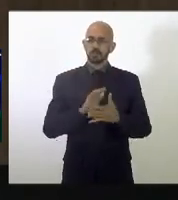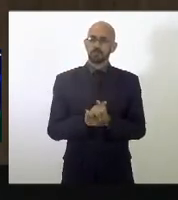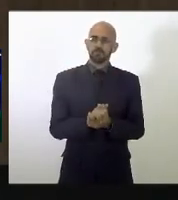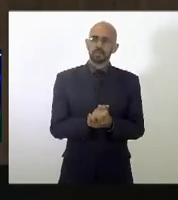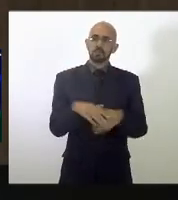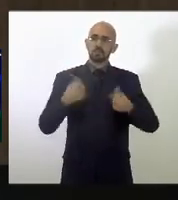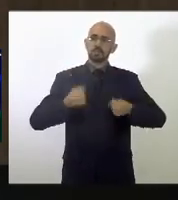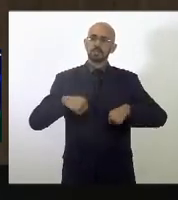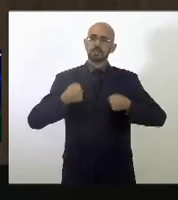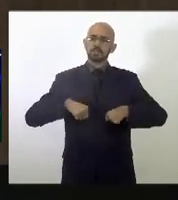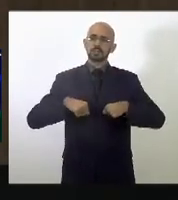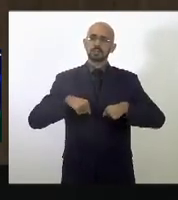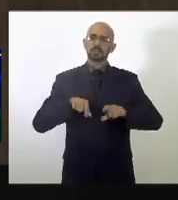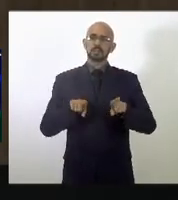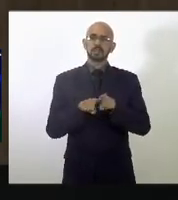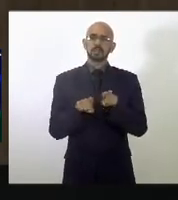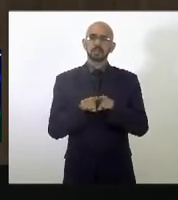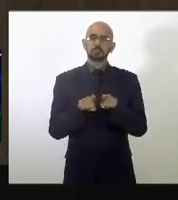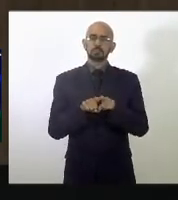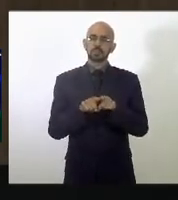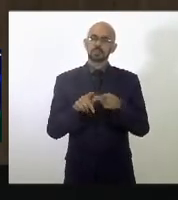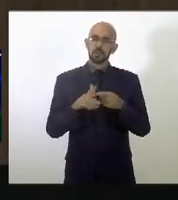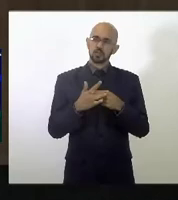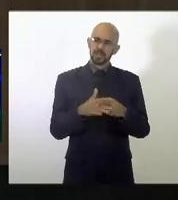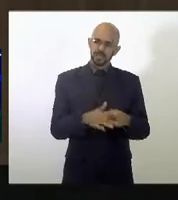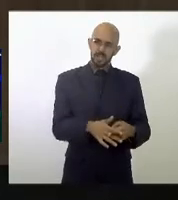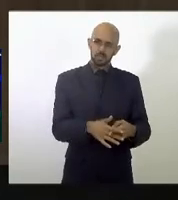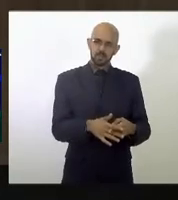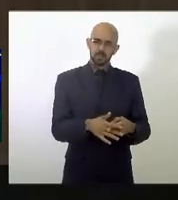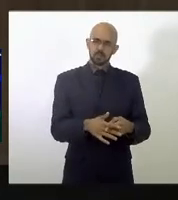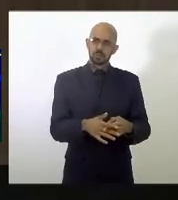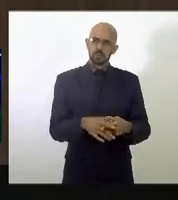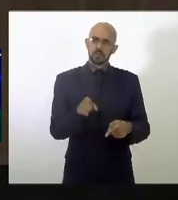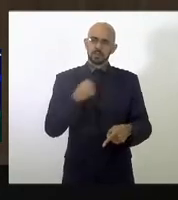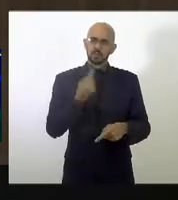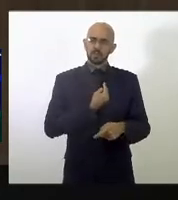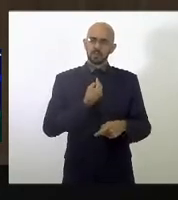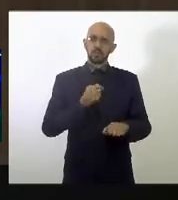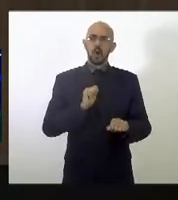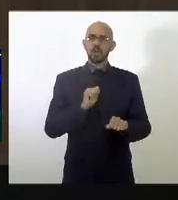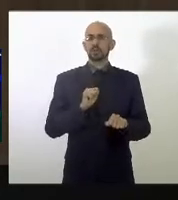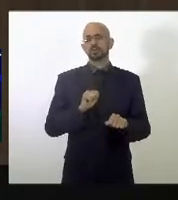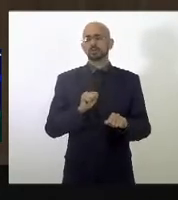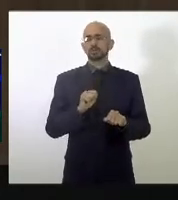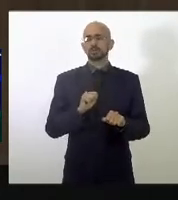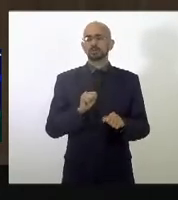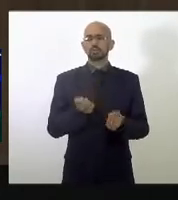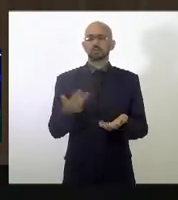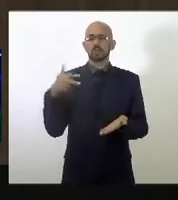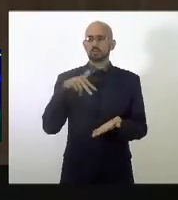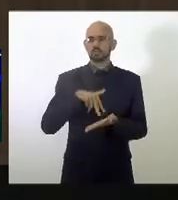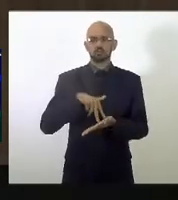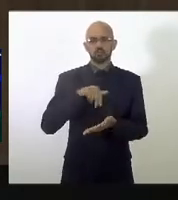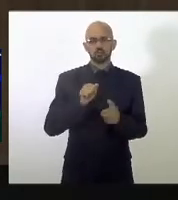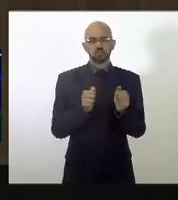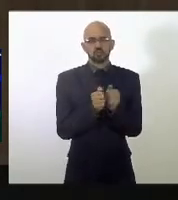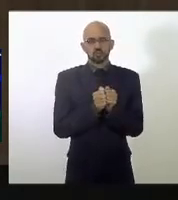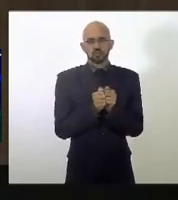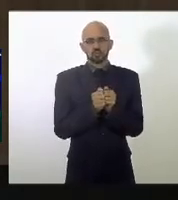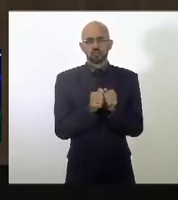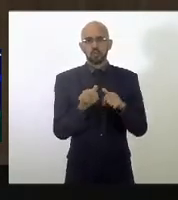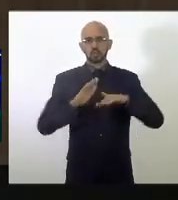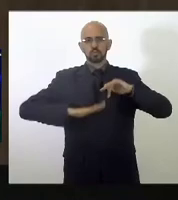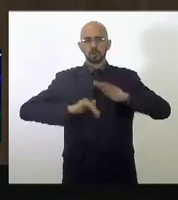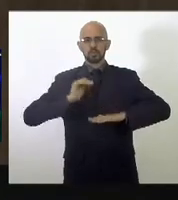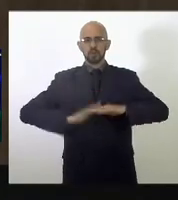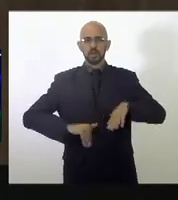precisa ser até aperfeiçoada. Nós estivemos com os trabalhadores de Duque de Caxias,